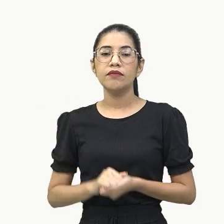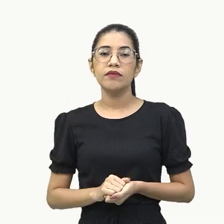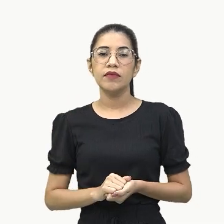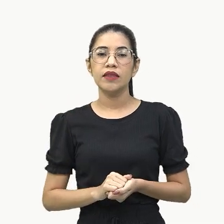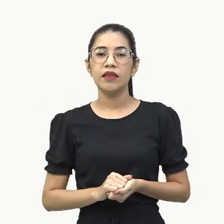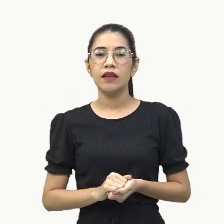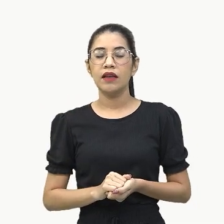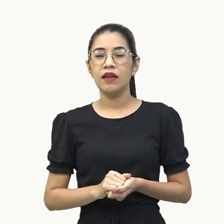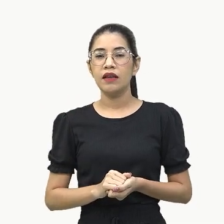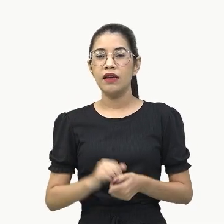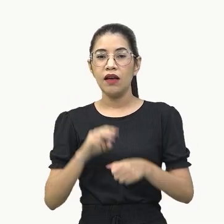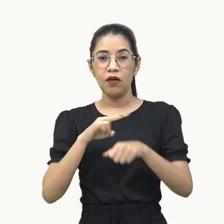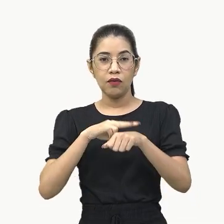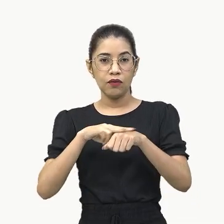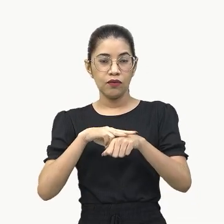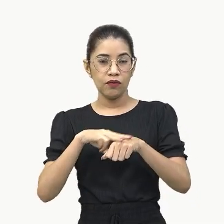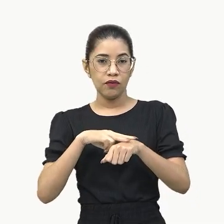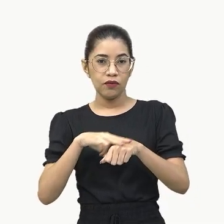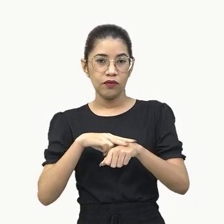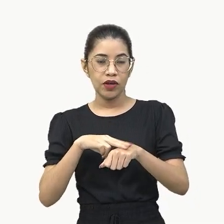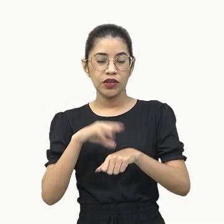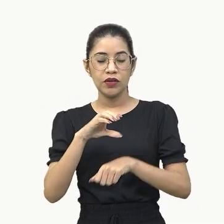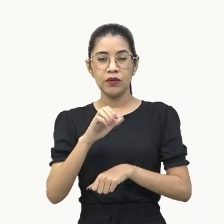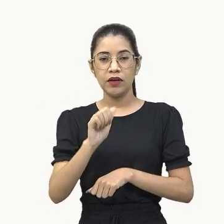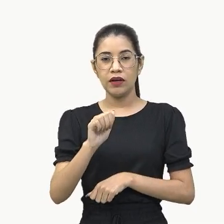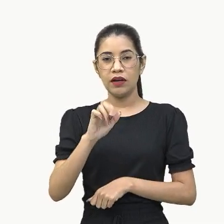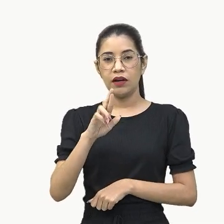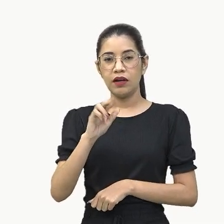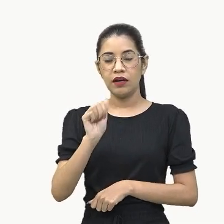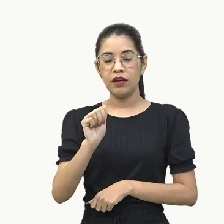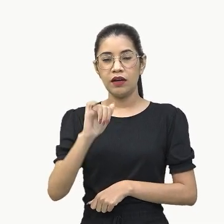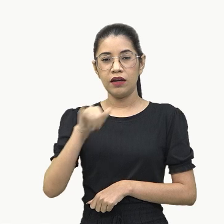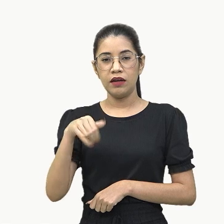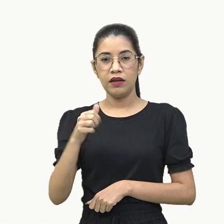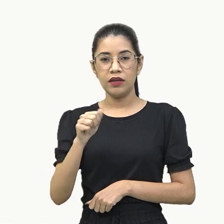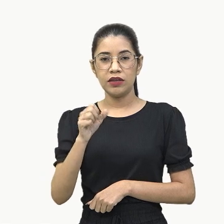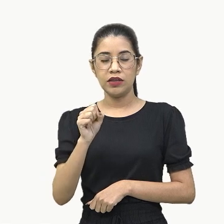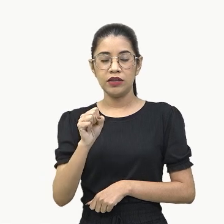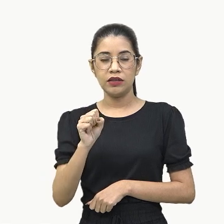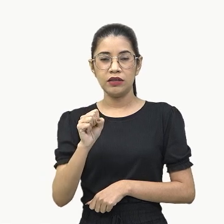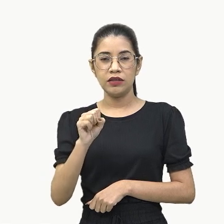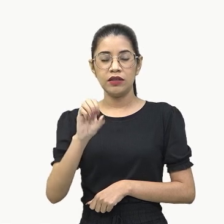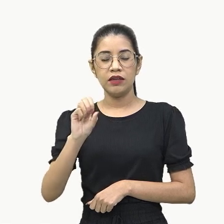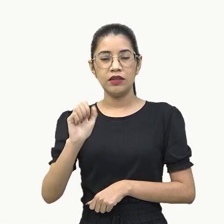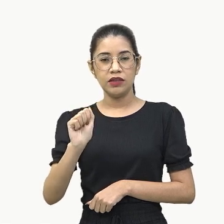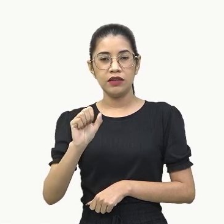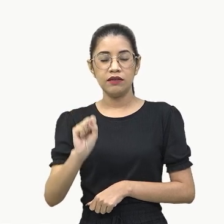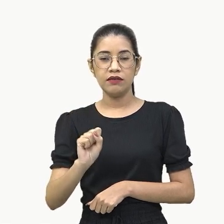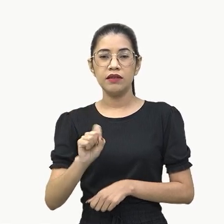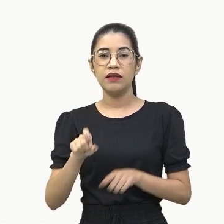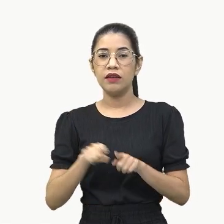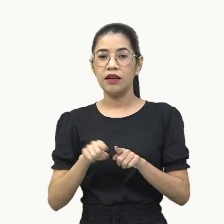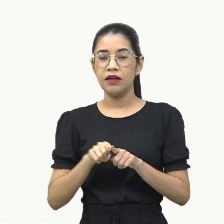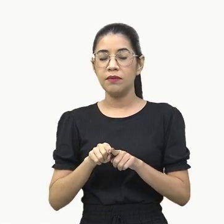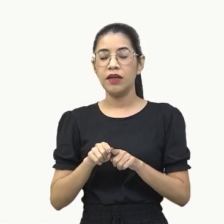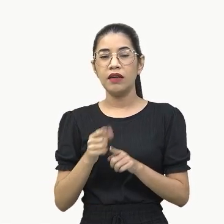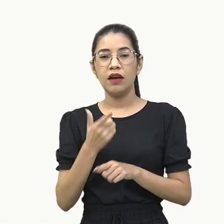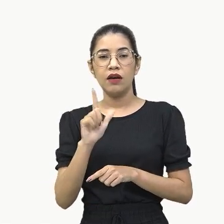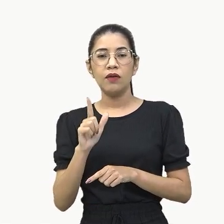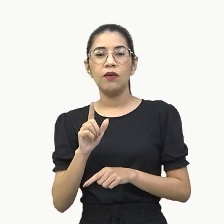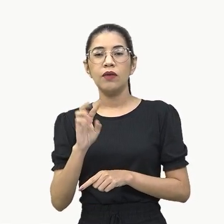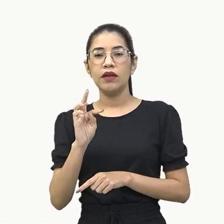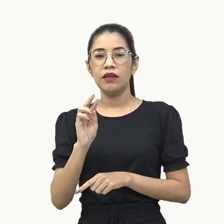verde Olha que é a estrada de ferro Carajá aí nós temos A Ferrovia Transnordestina em